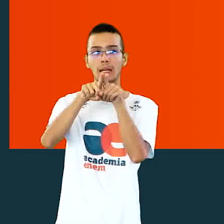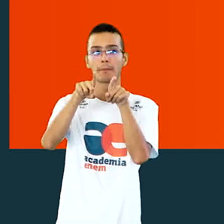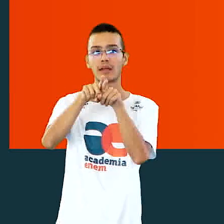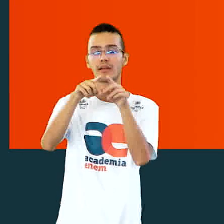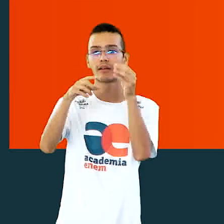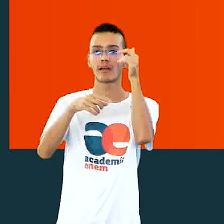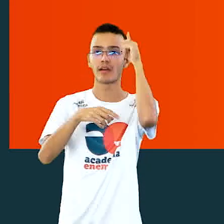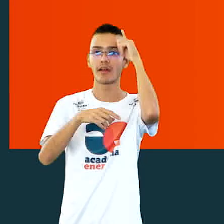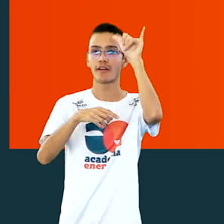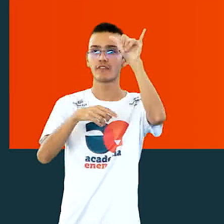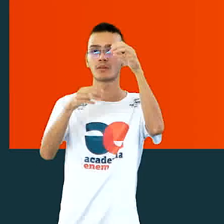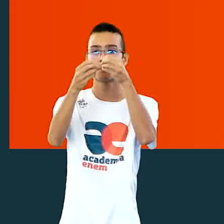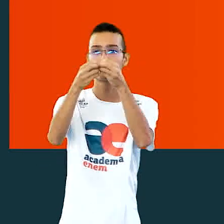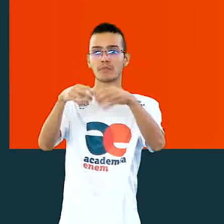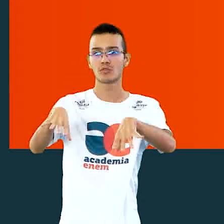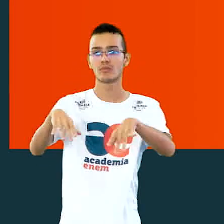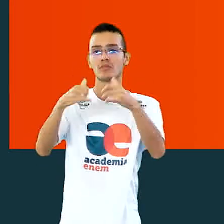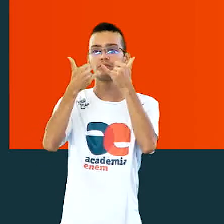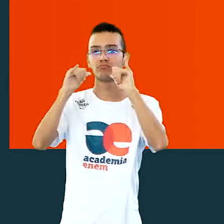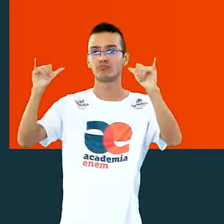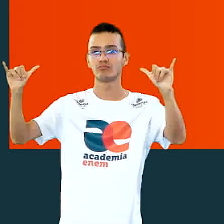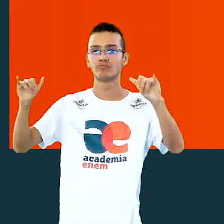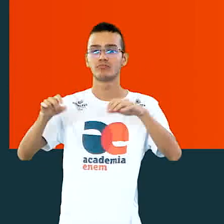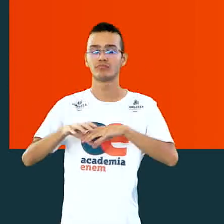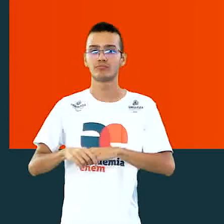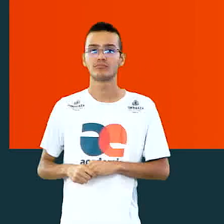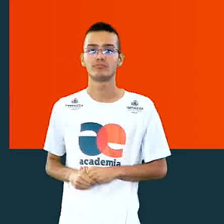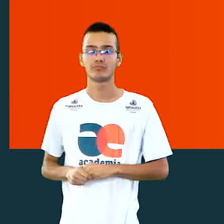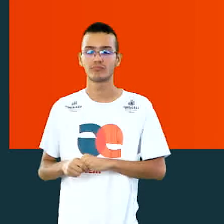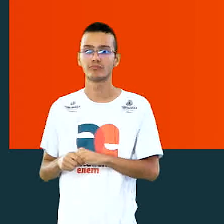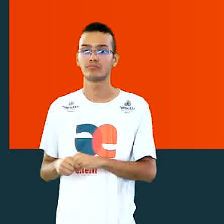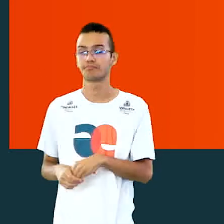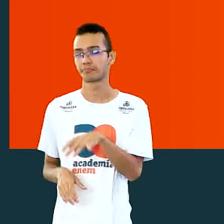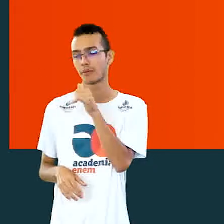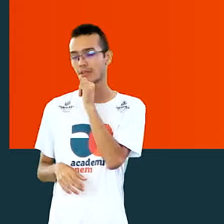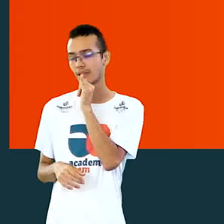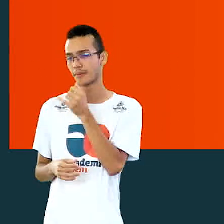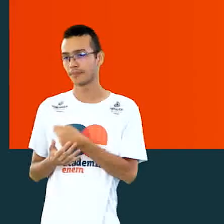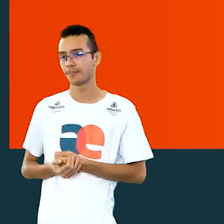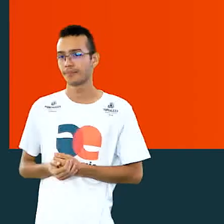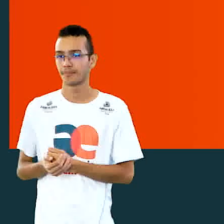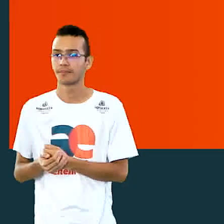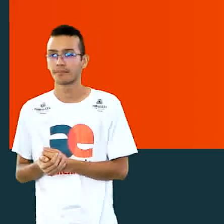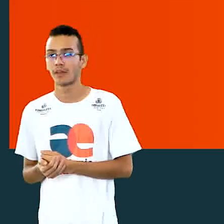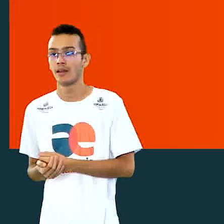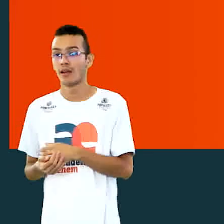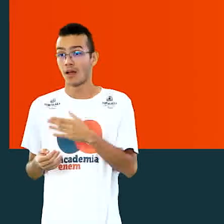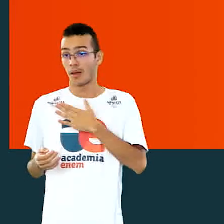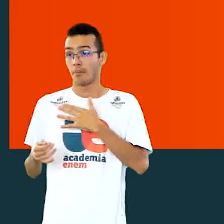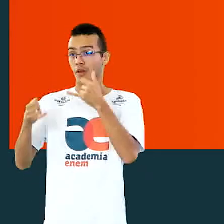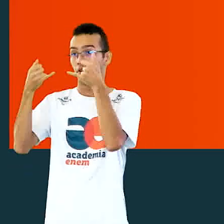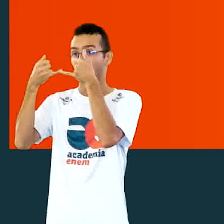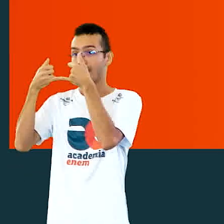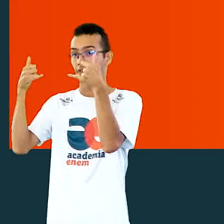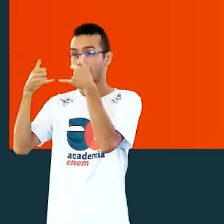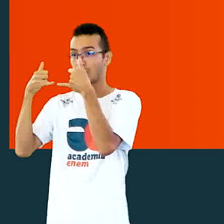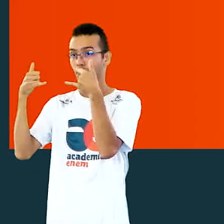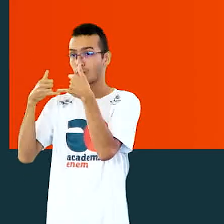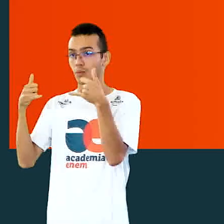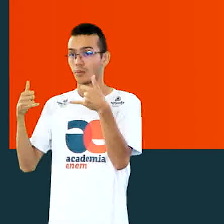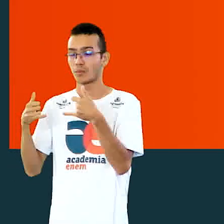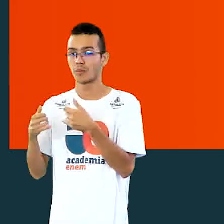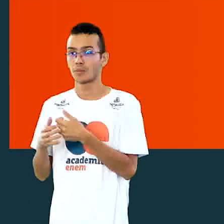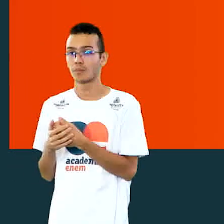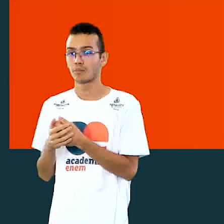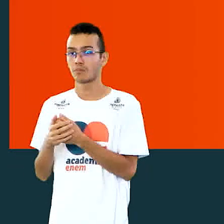danos. Vou melhorar. Digamos que a minha fiação, certo? Suporte, um aparelho suporte no